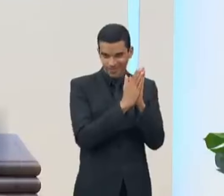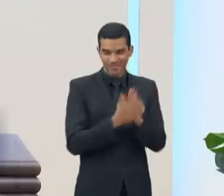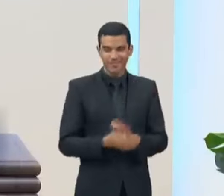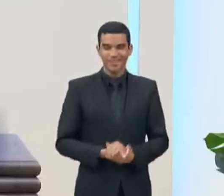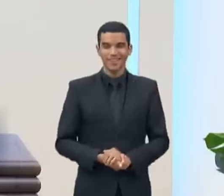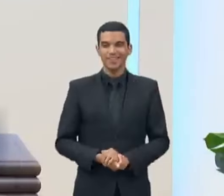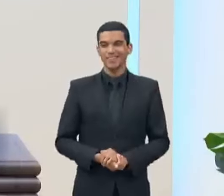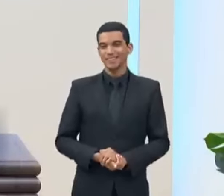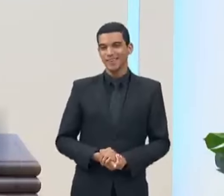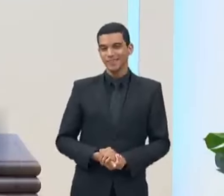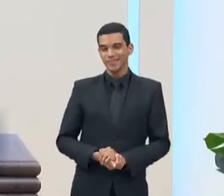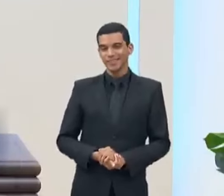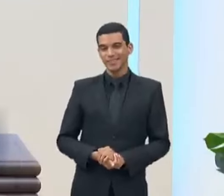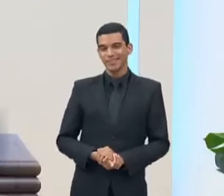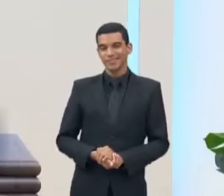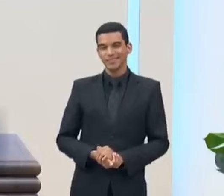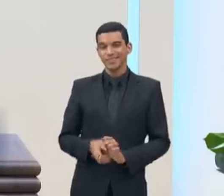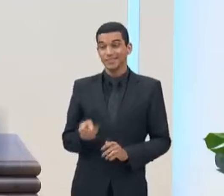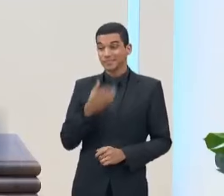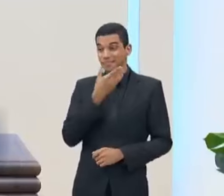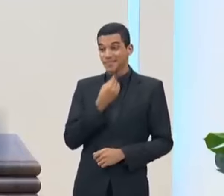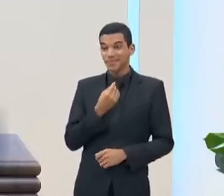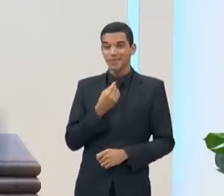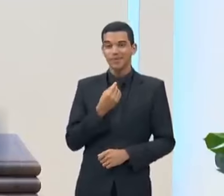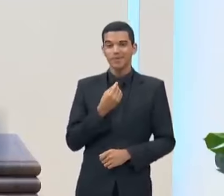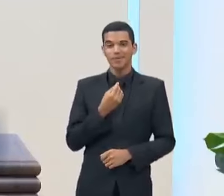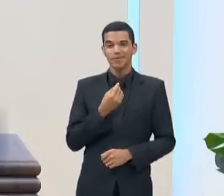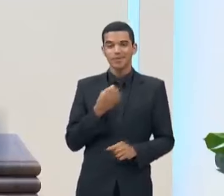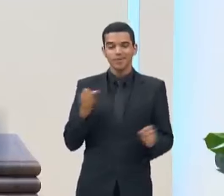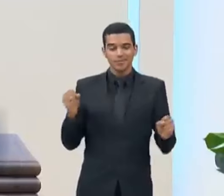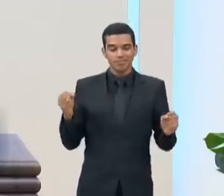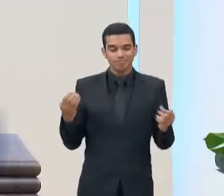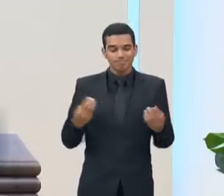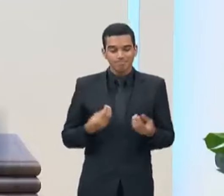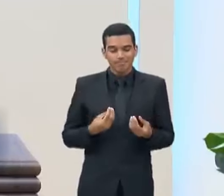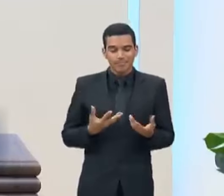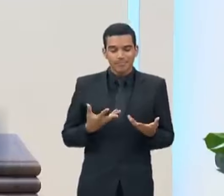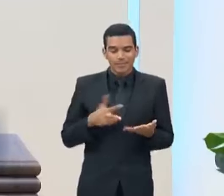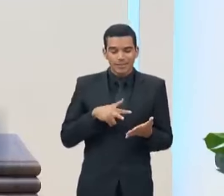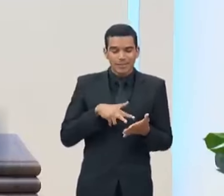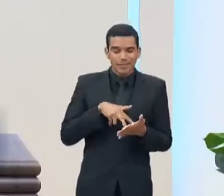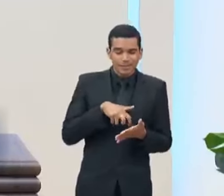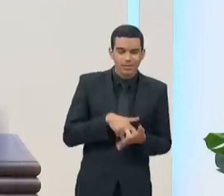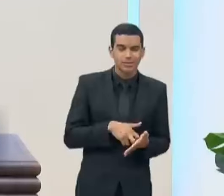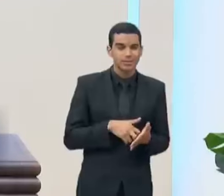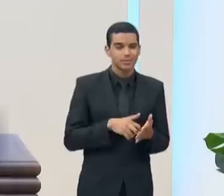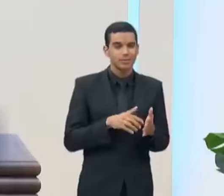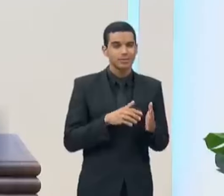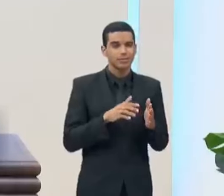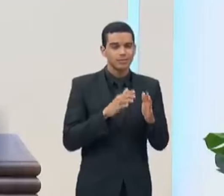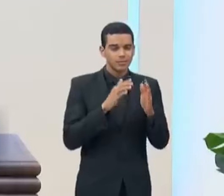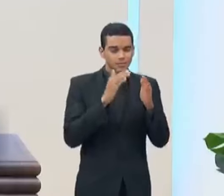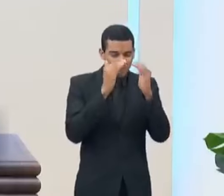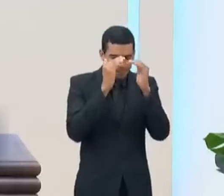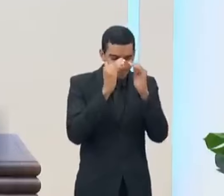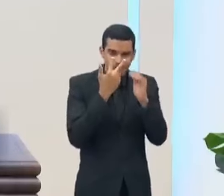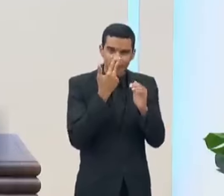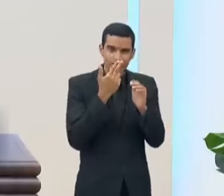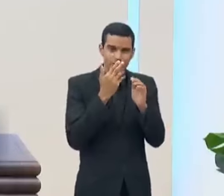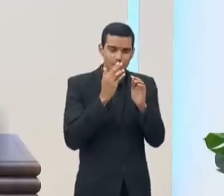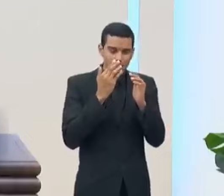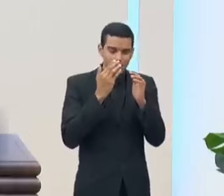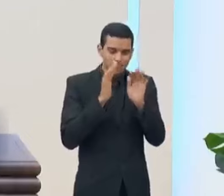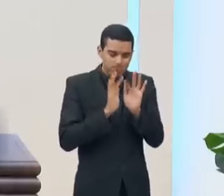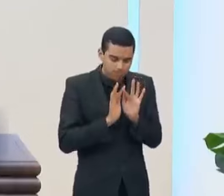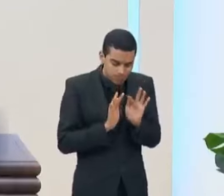Jesus, o homem se quebranta, se humilha aos pés de Jesus. Essa expressão